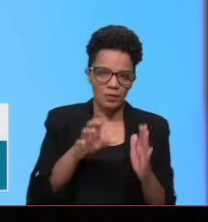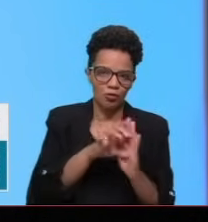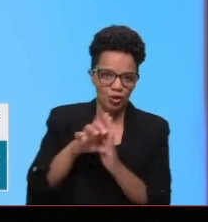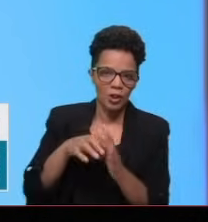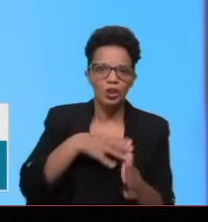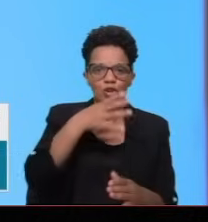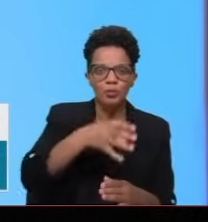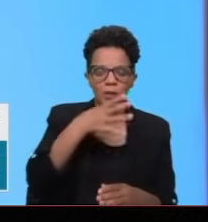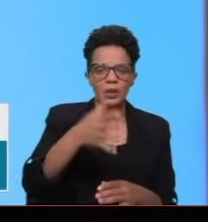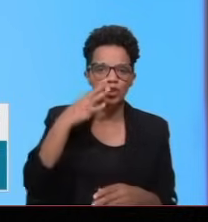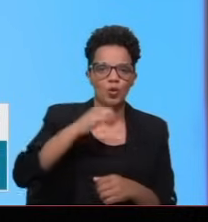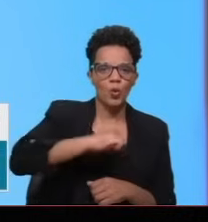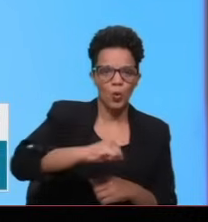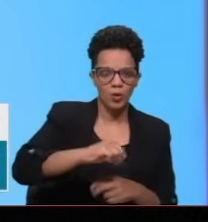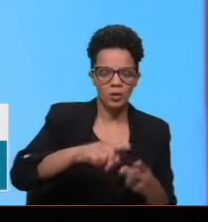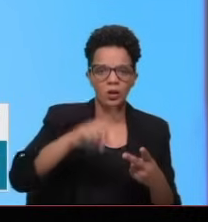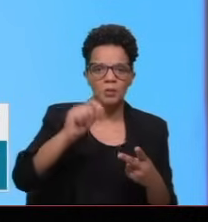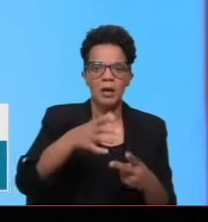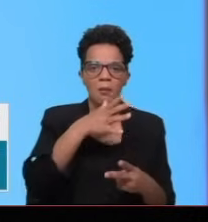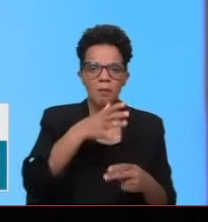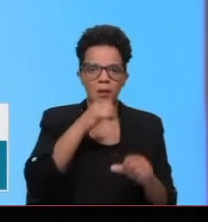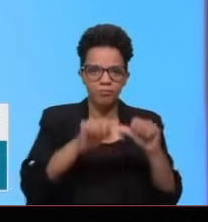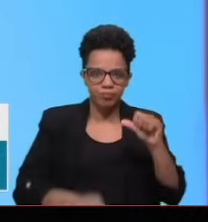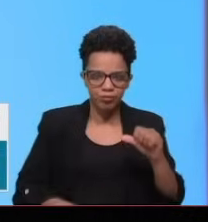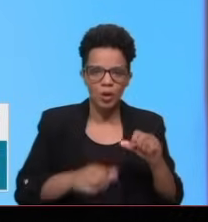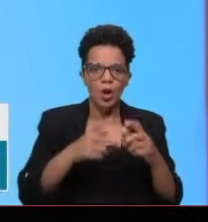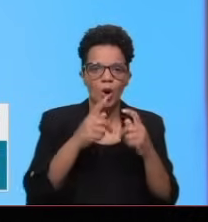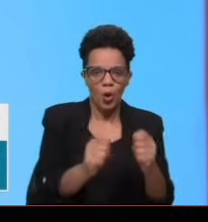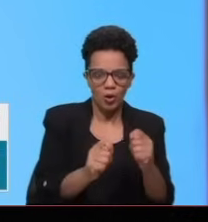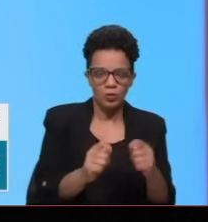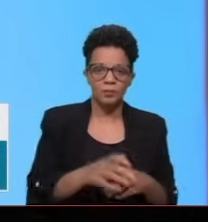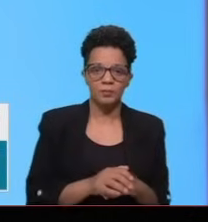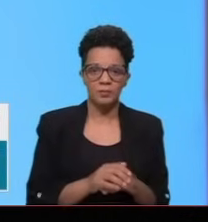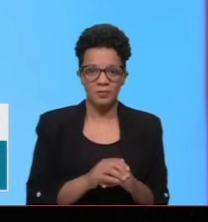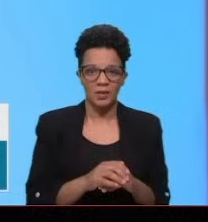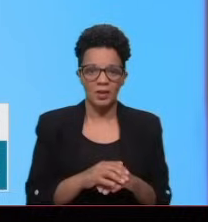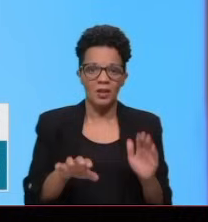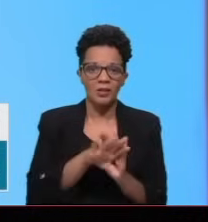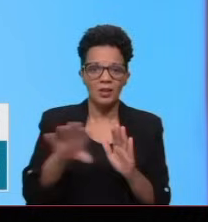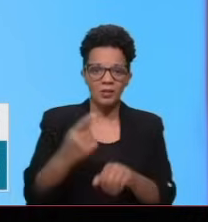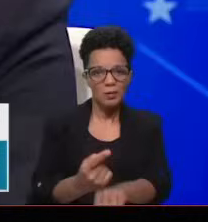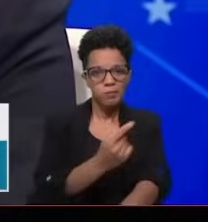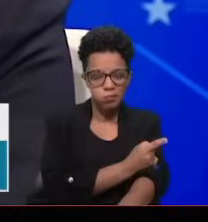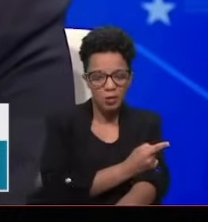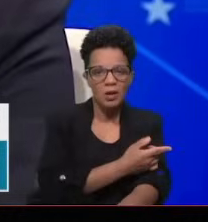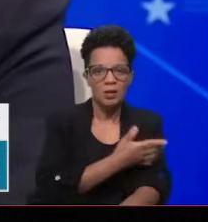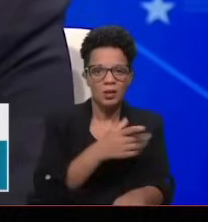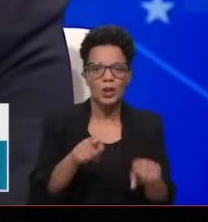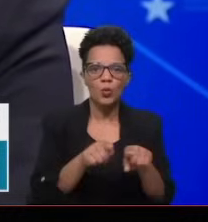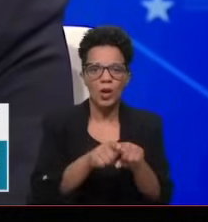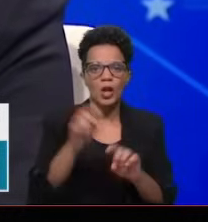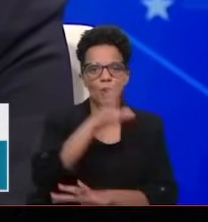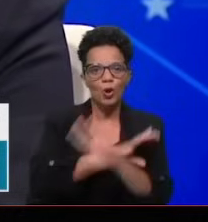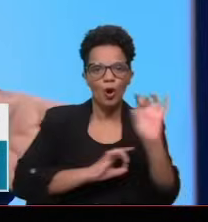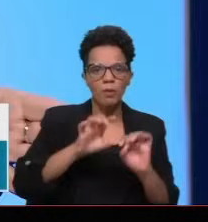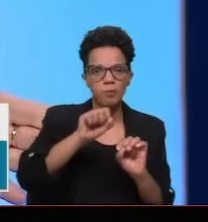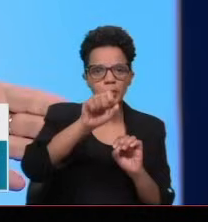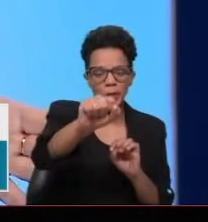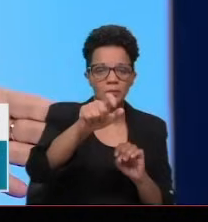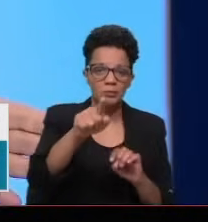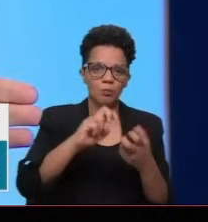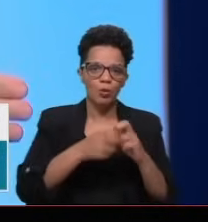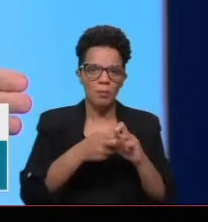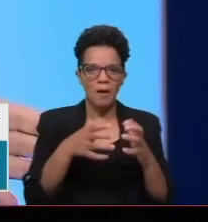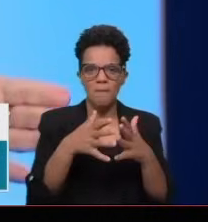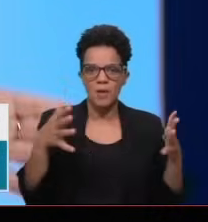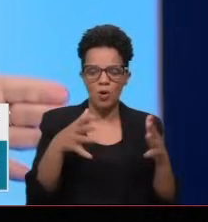xenofobia e o que é o discurso de ódio que extrema direita vai semelhando da Europa e é por isso que eu acho que a Extrema direita é de facto o maior problema de segurança na